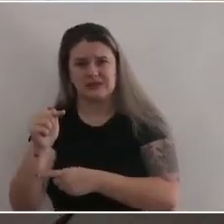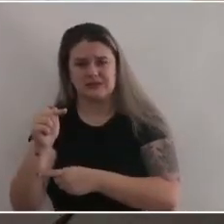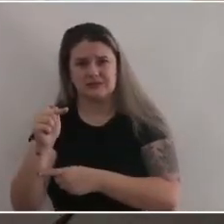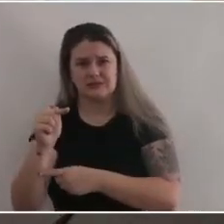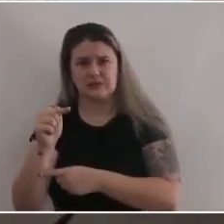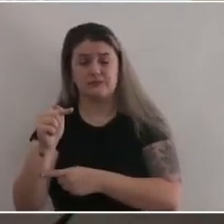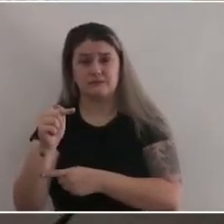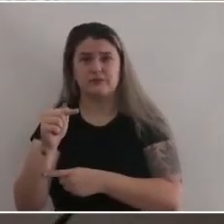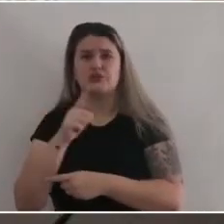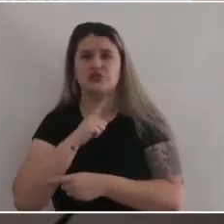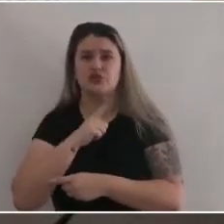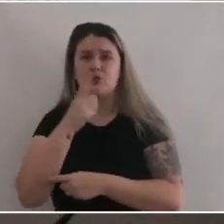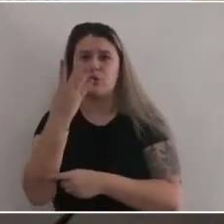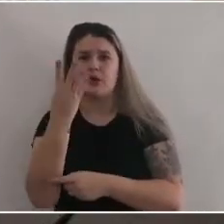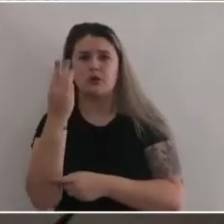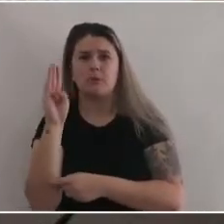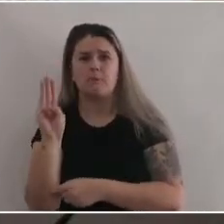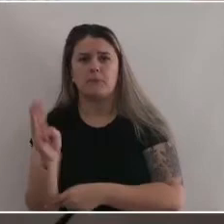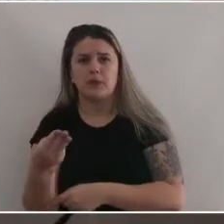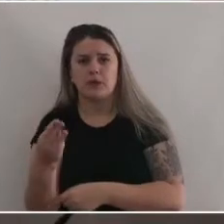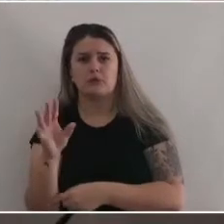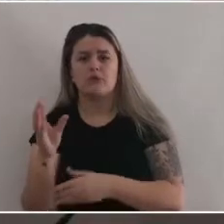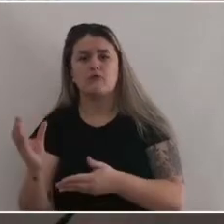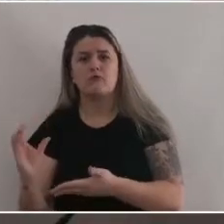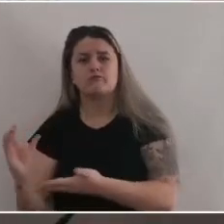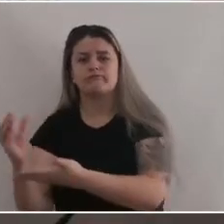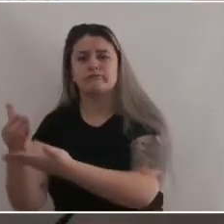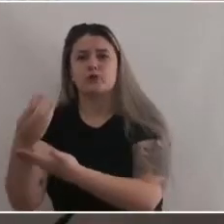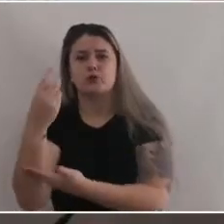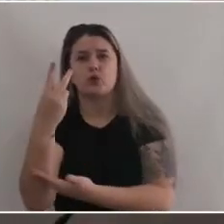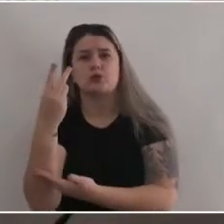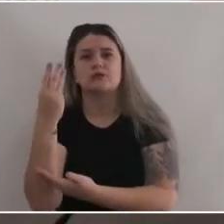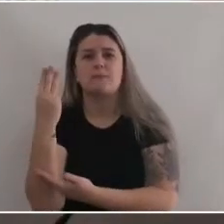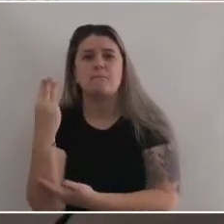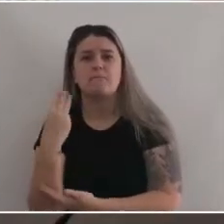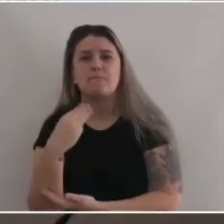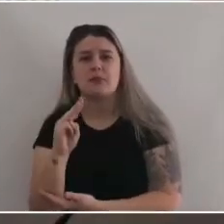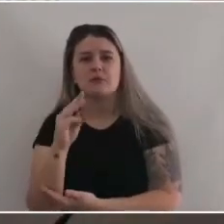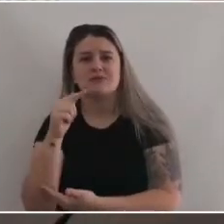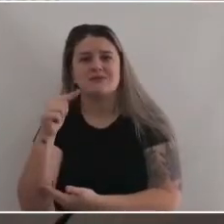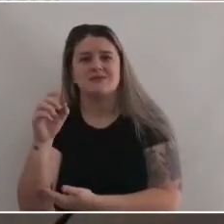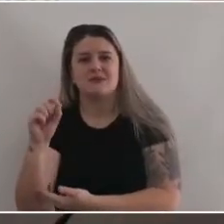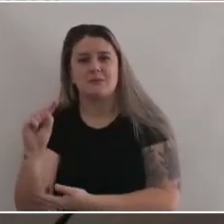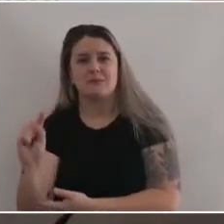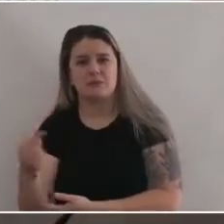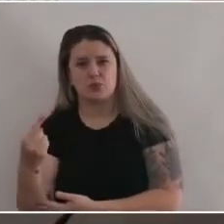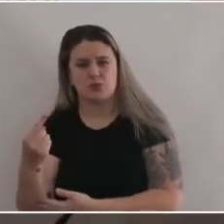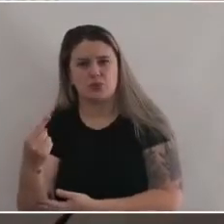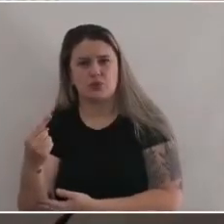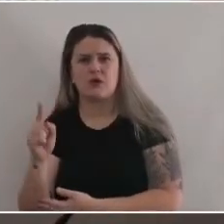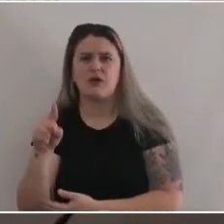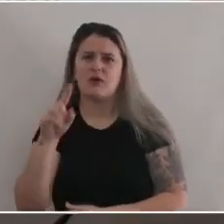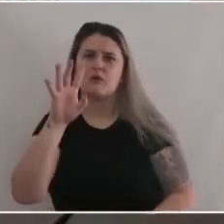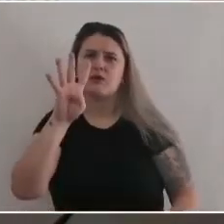dos 4.546.000, foi devolvido 2.070.000, correspondendo a